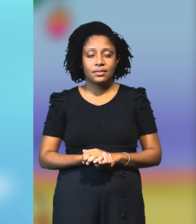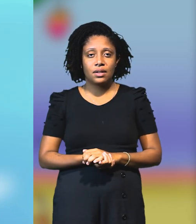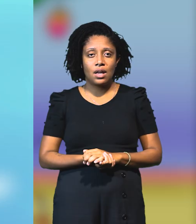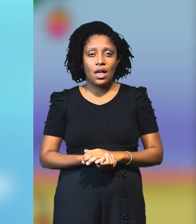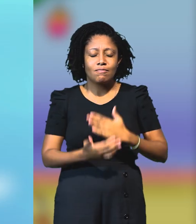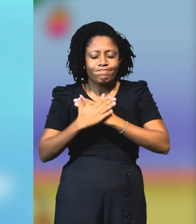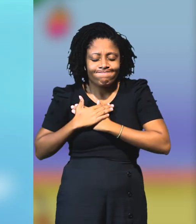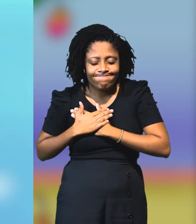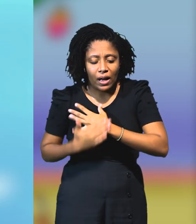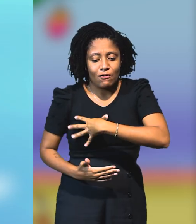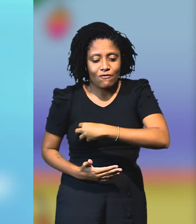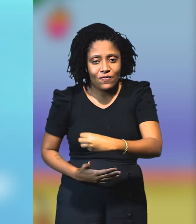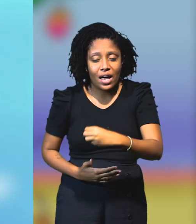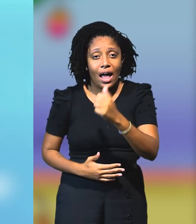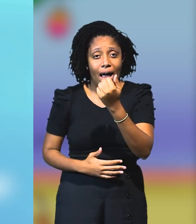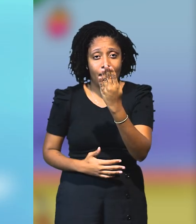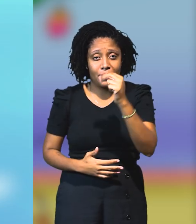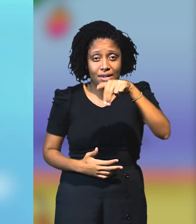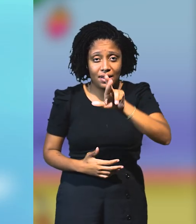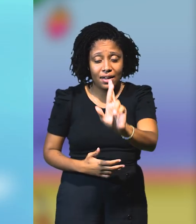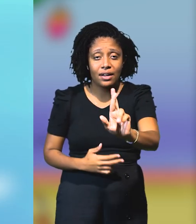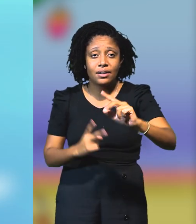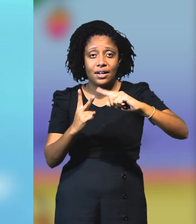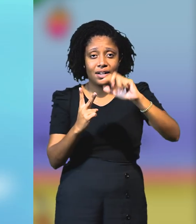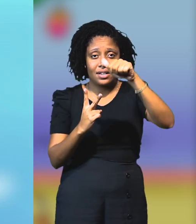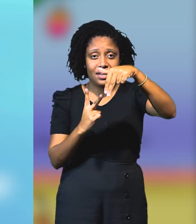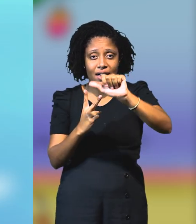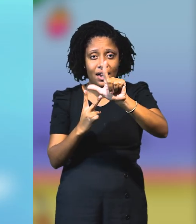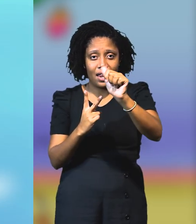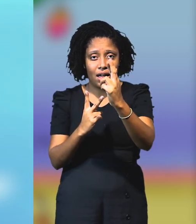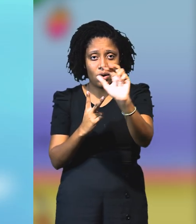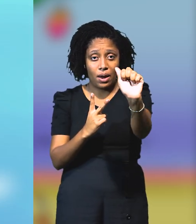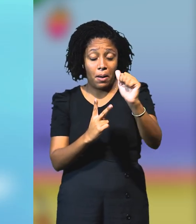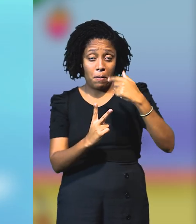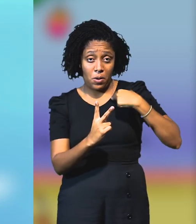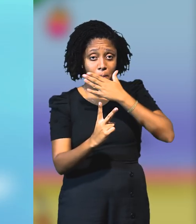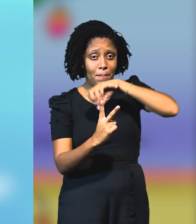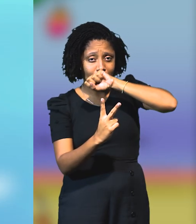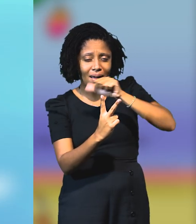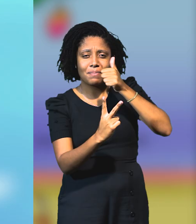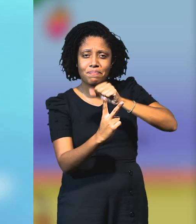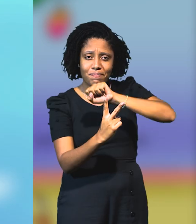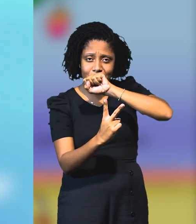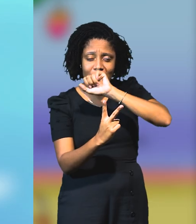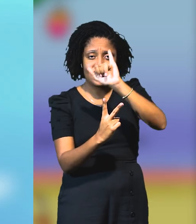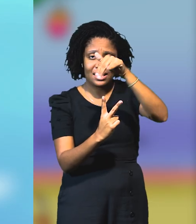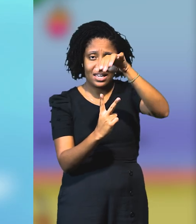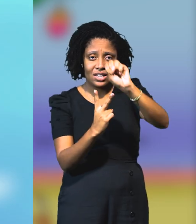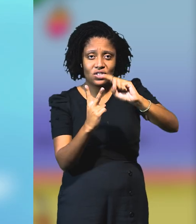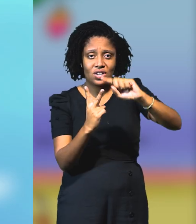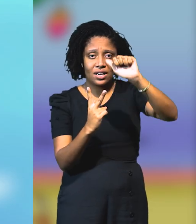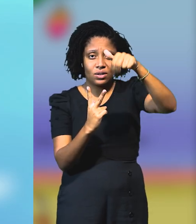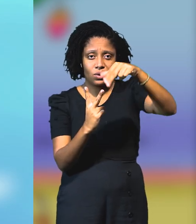Aos meus filhos queridos Abner Marques e Ana Laura. Aos meus pais, Dona Inês e